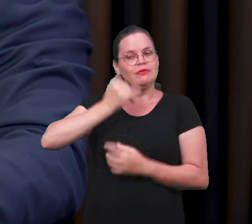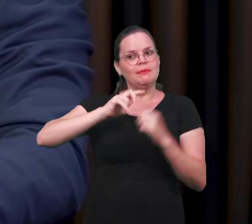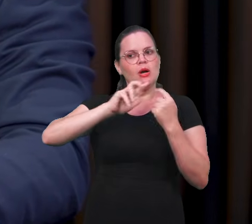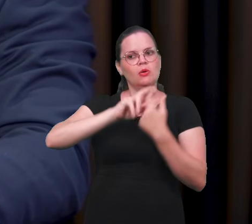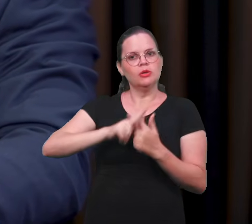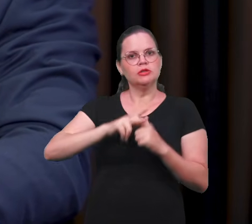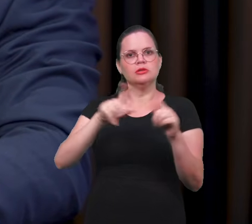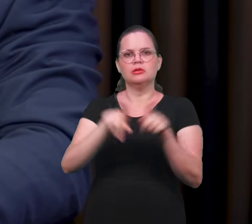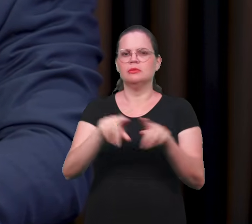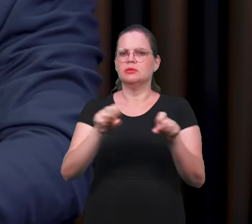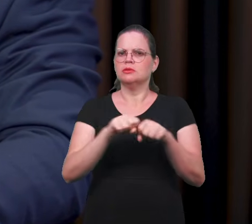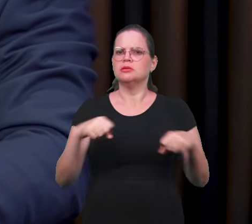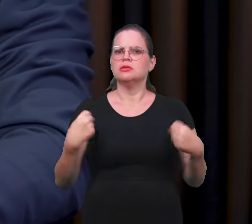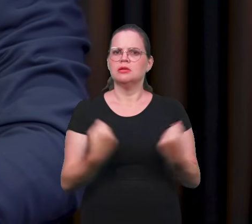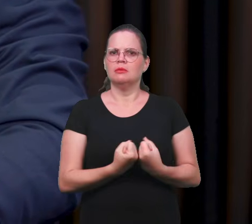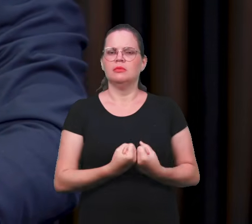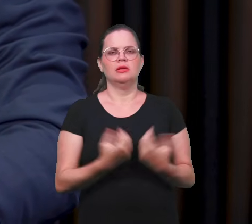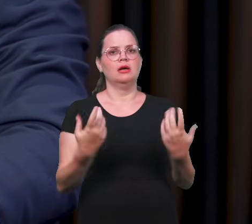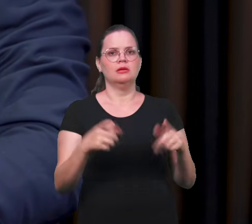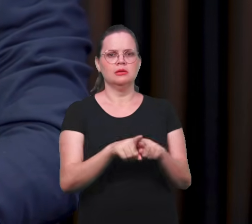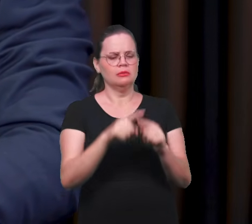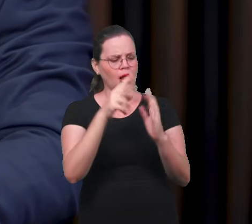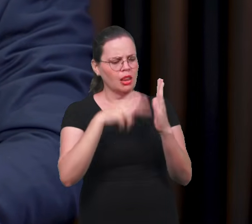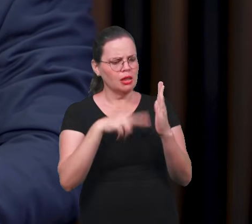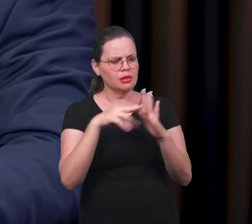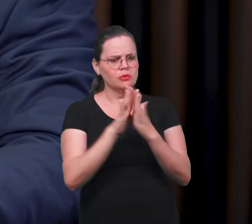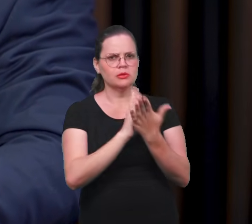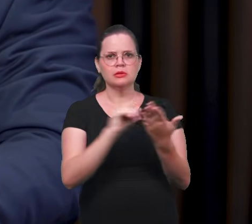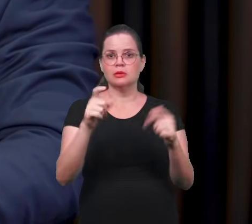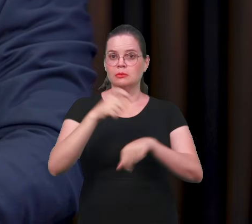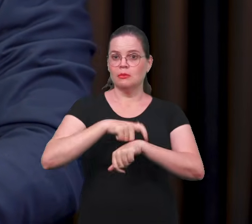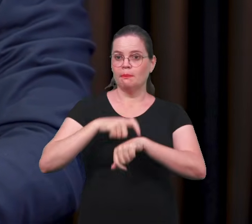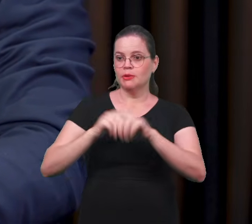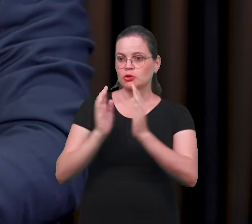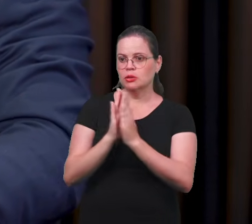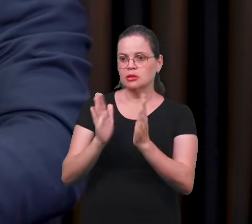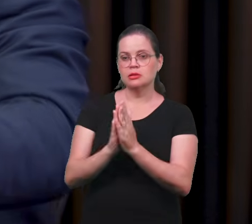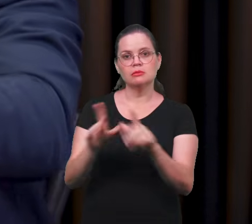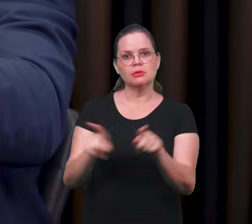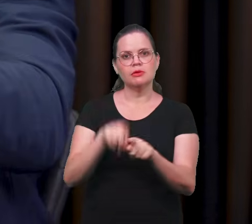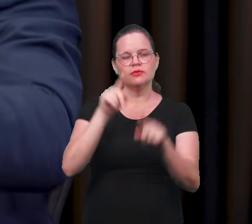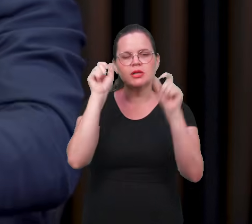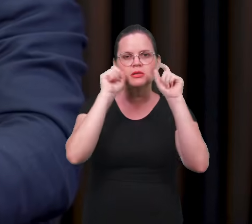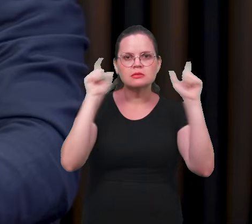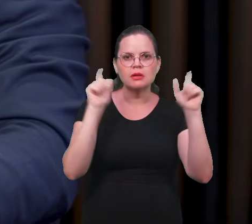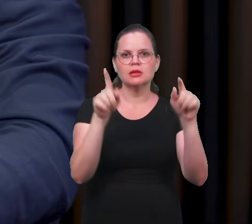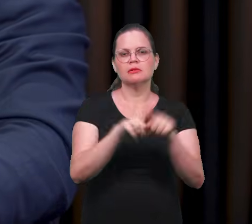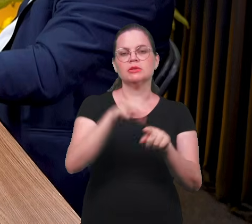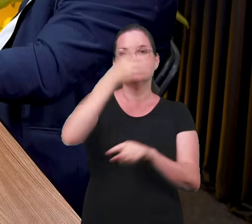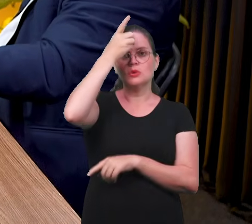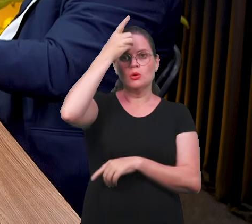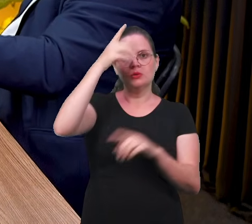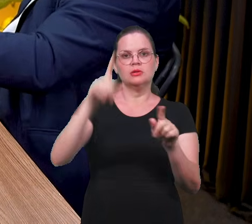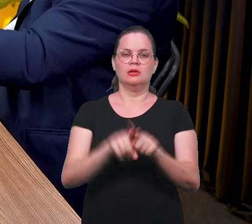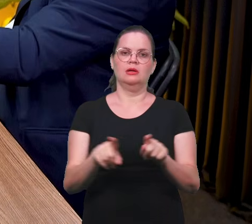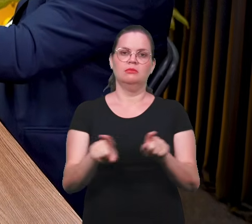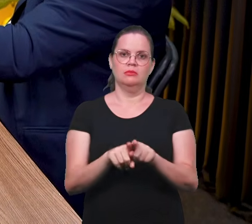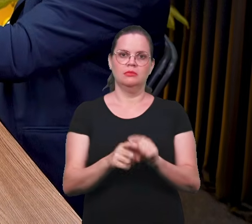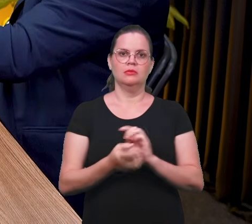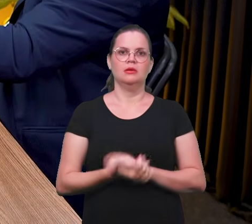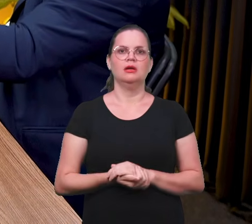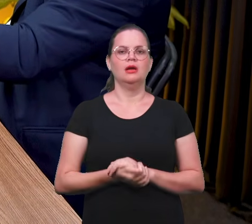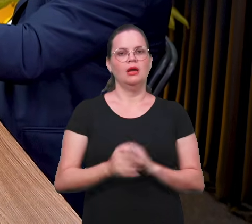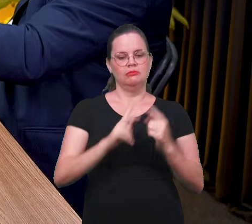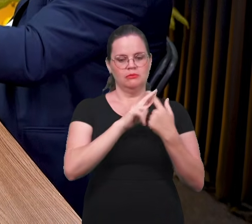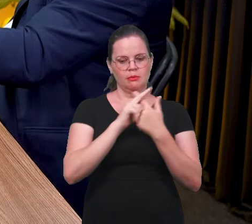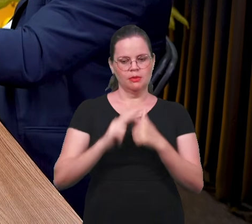né, uma leitura da palavra, um momento de oração, o Senhor te desperta, um dom espiritual. Então, essa manutenção